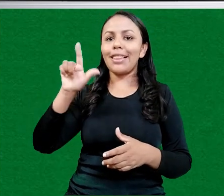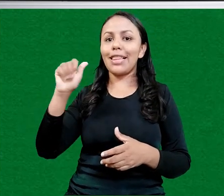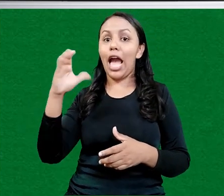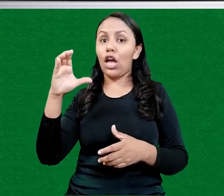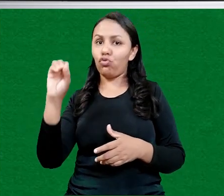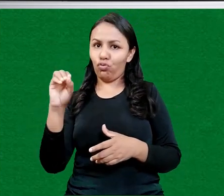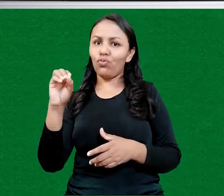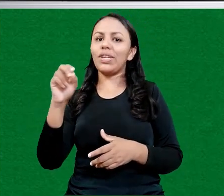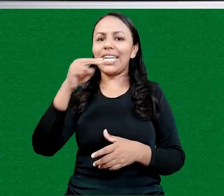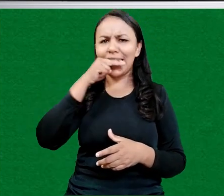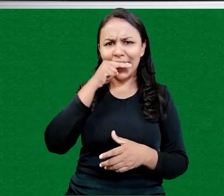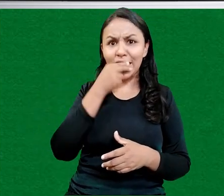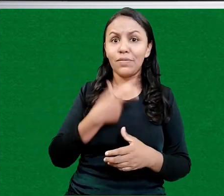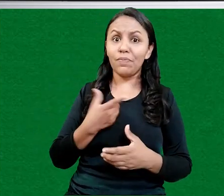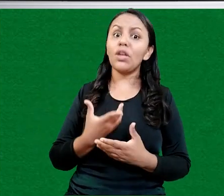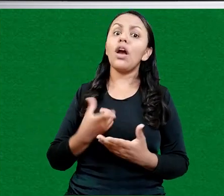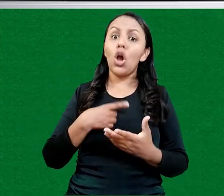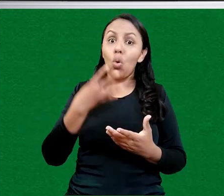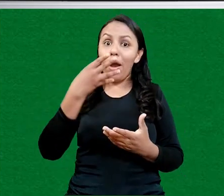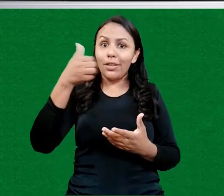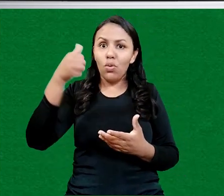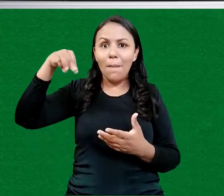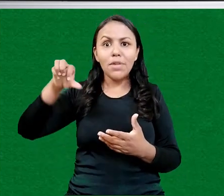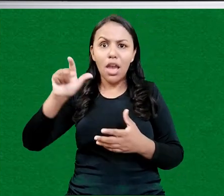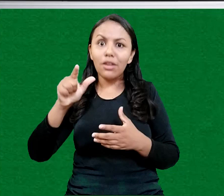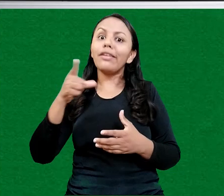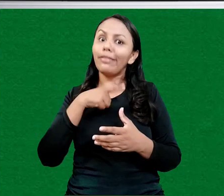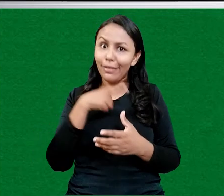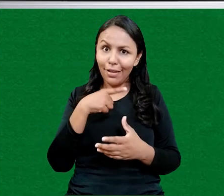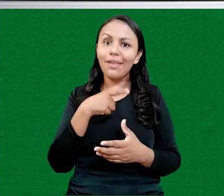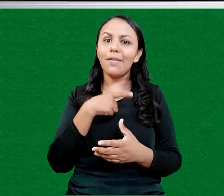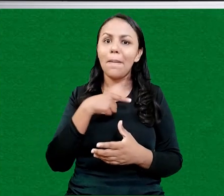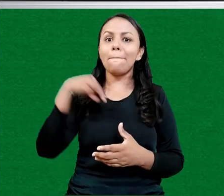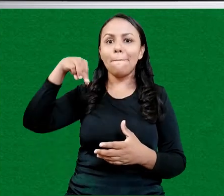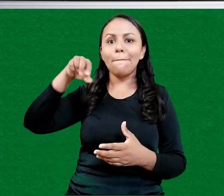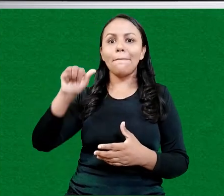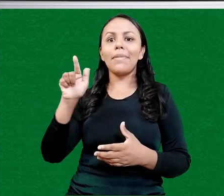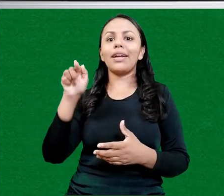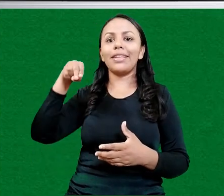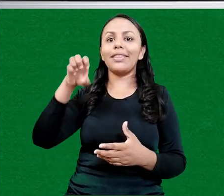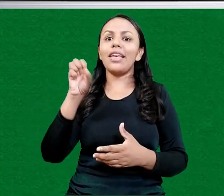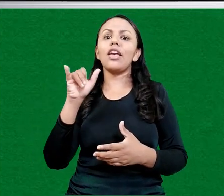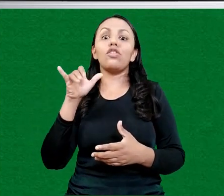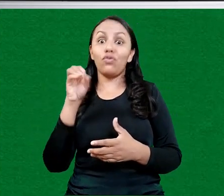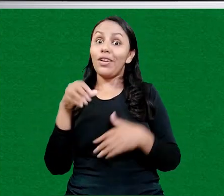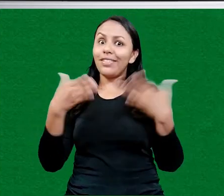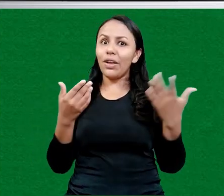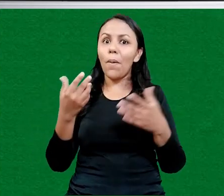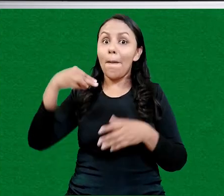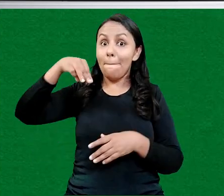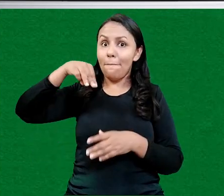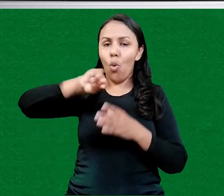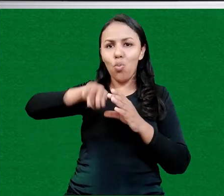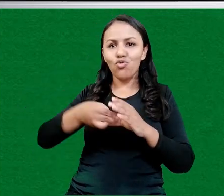do melaço de cana, nós temos 100 miligramas de magnésio. Então, o melaço de cana é uma rica fonte, fora